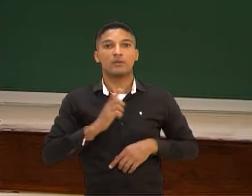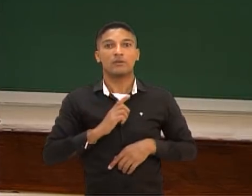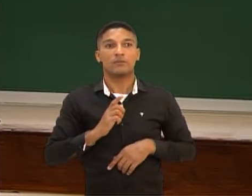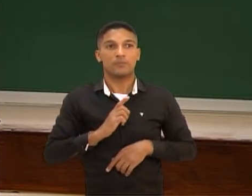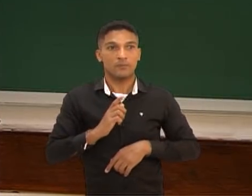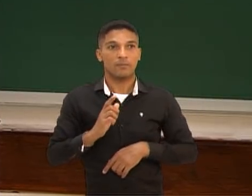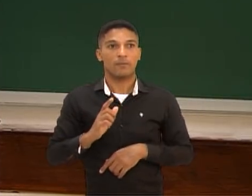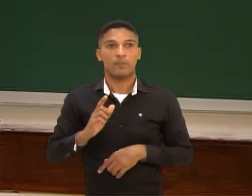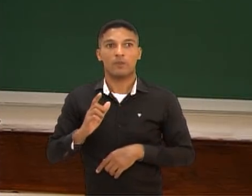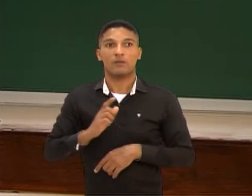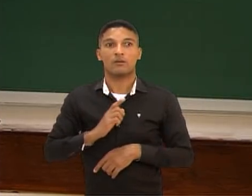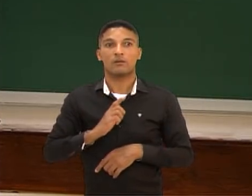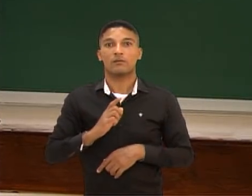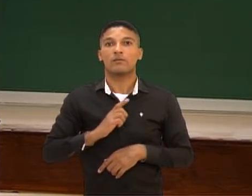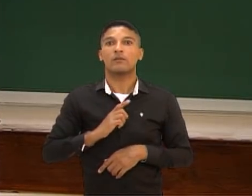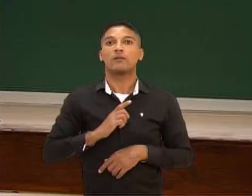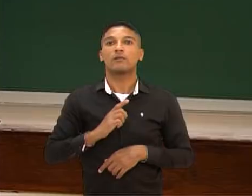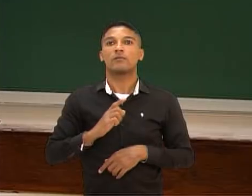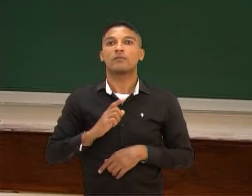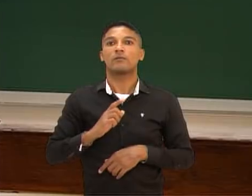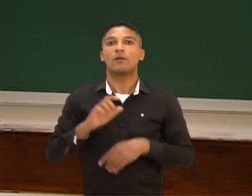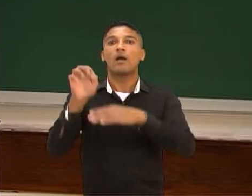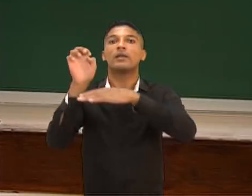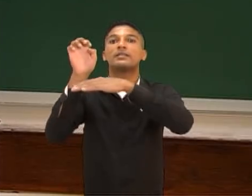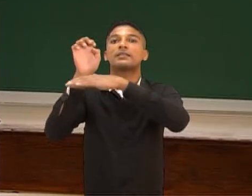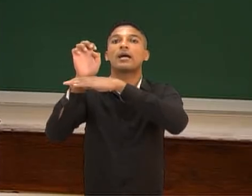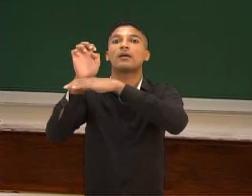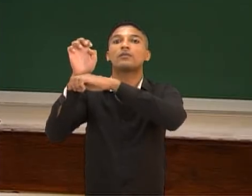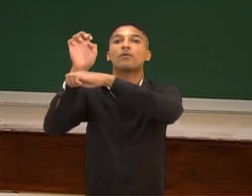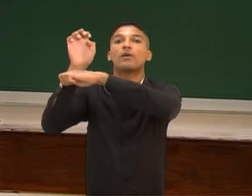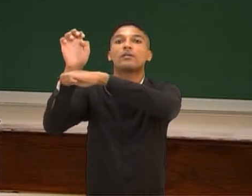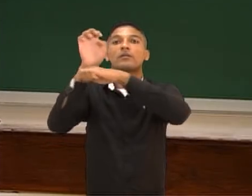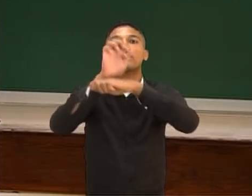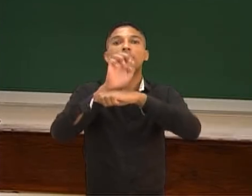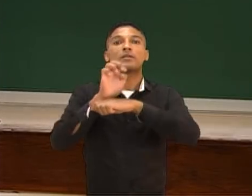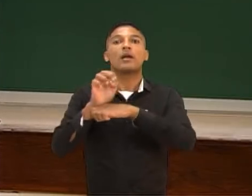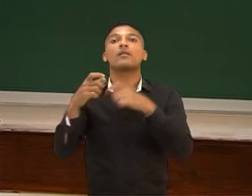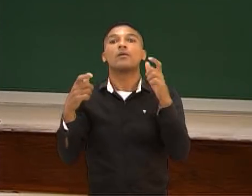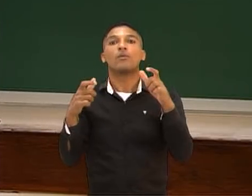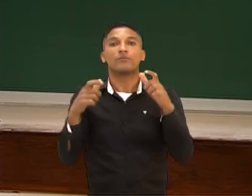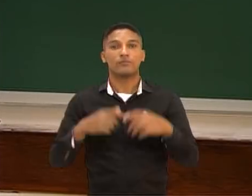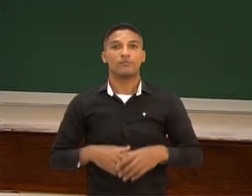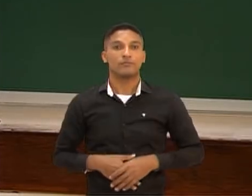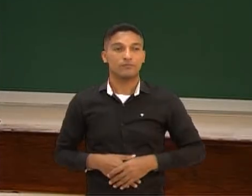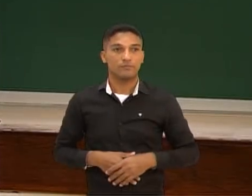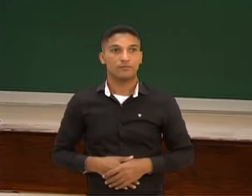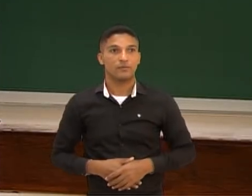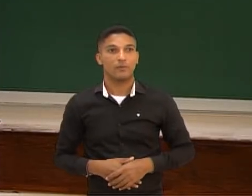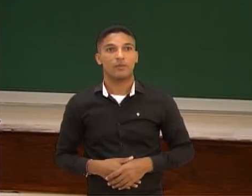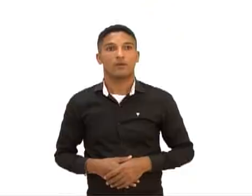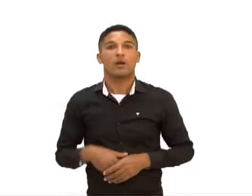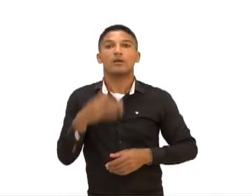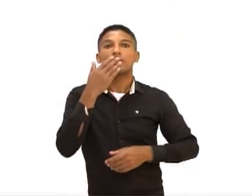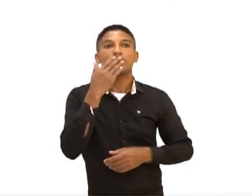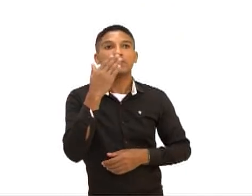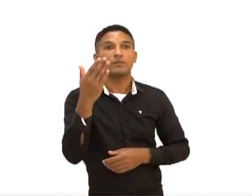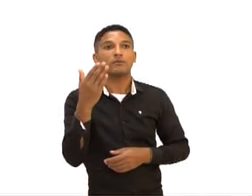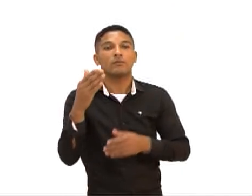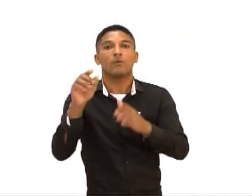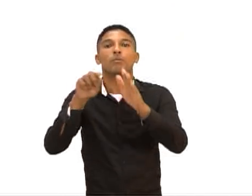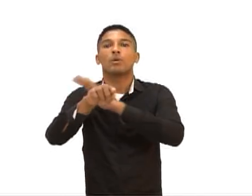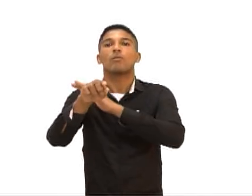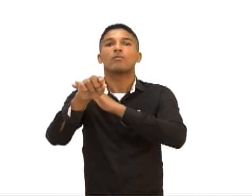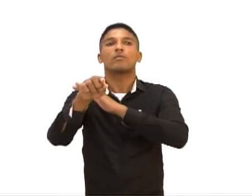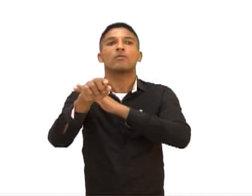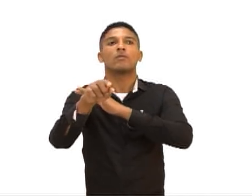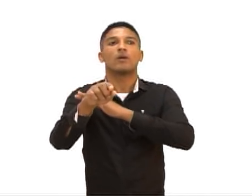eficiente nessa logomarca, certo? Então, o que o enunciado da questão pede para vocês agora? Descreva a